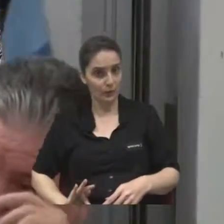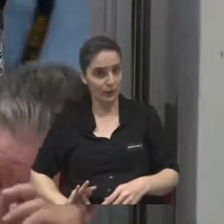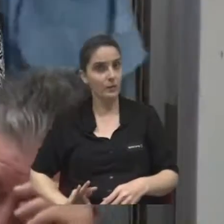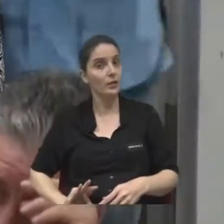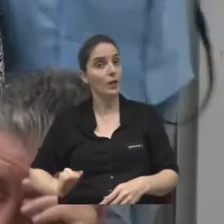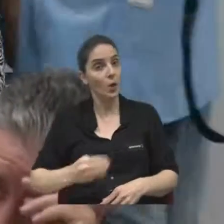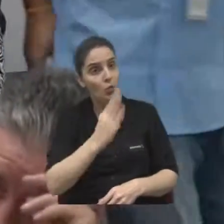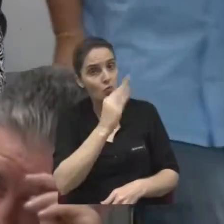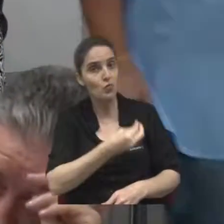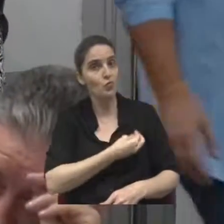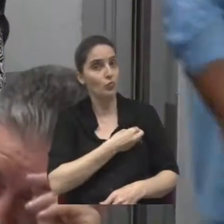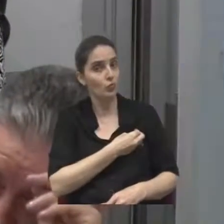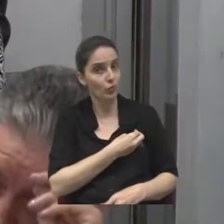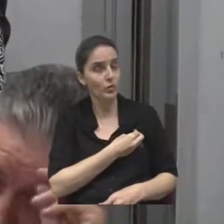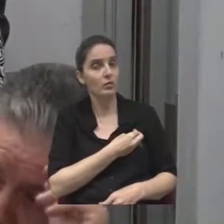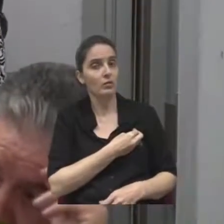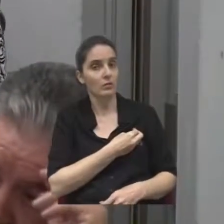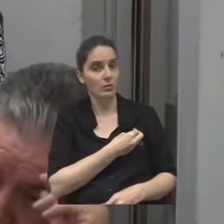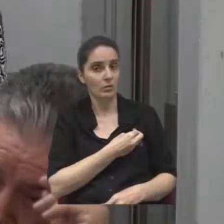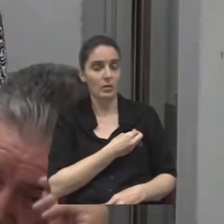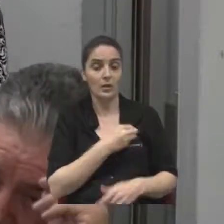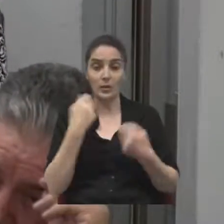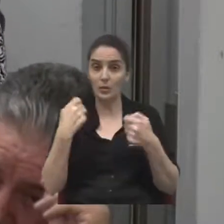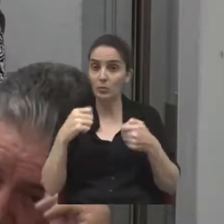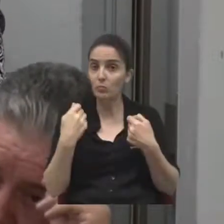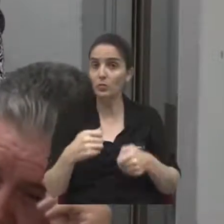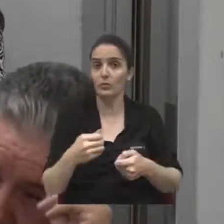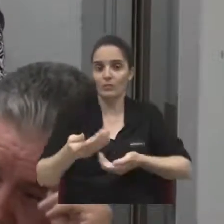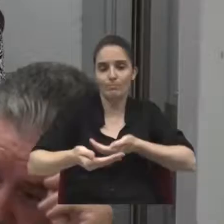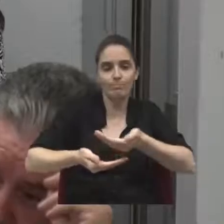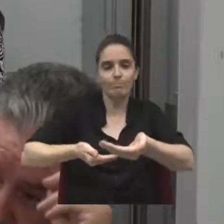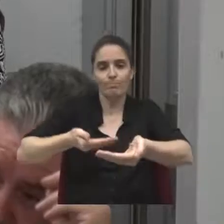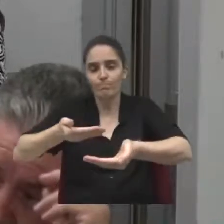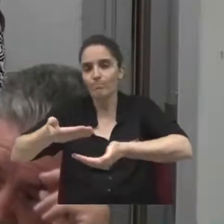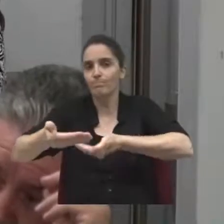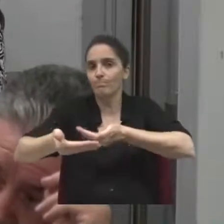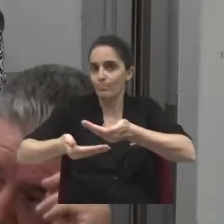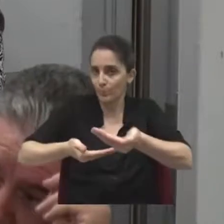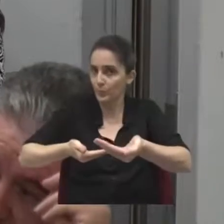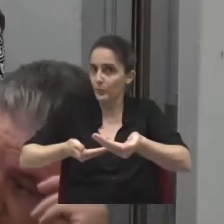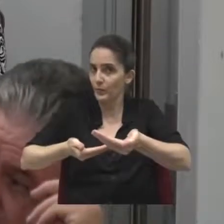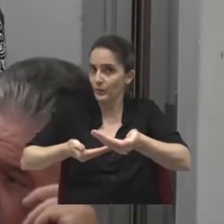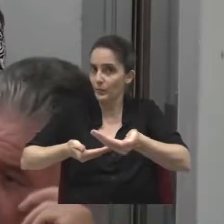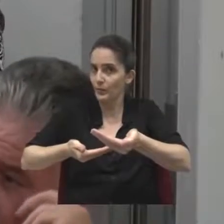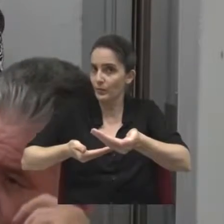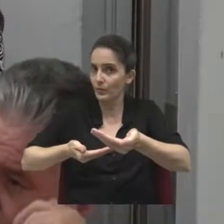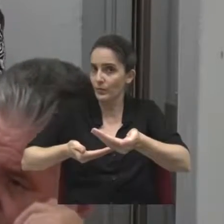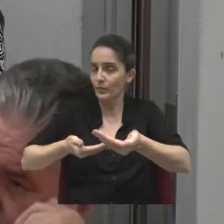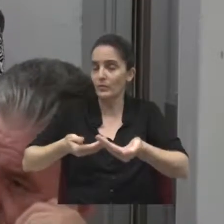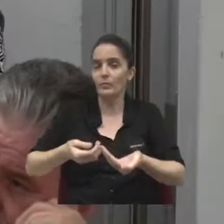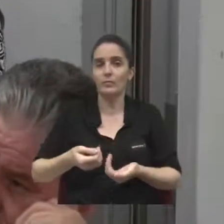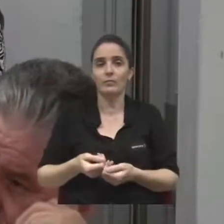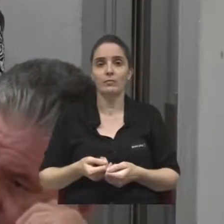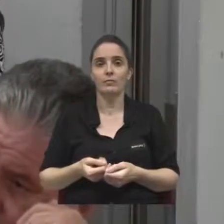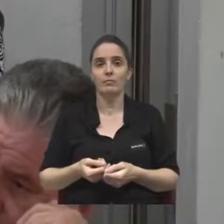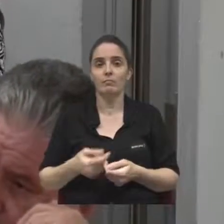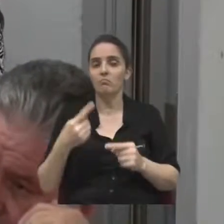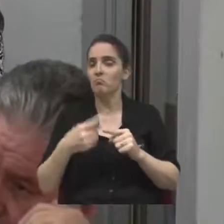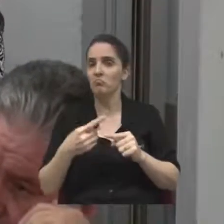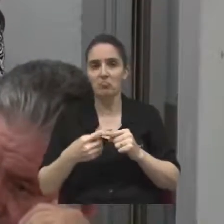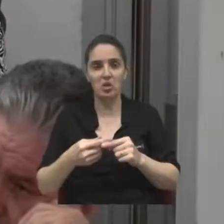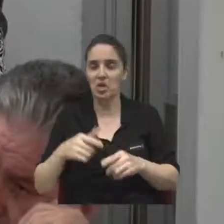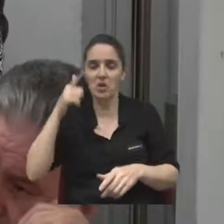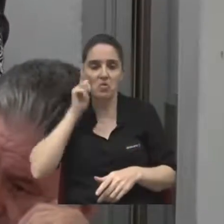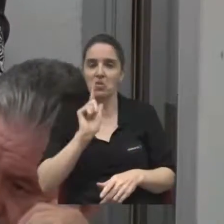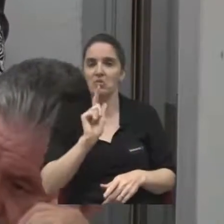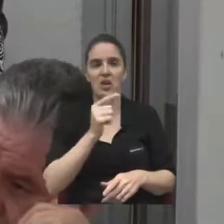e teve que fazer parte essa negociação. Senão nós não teríamos nem 20, nem 30, nem 40,